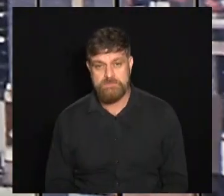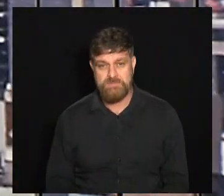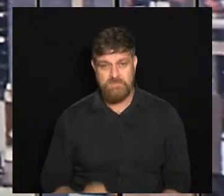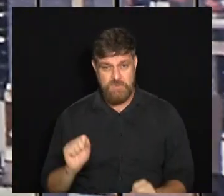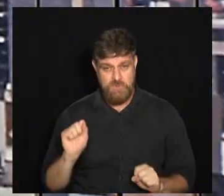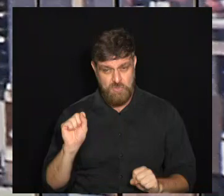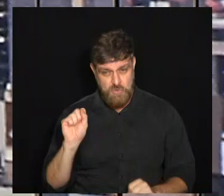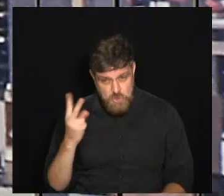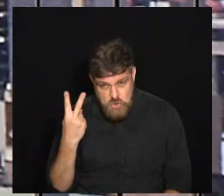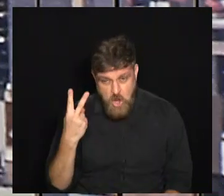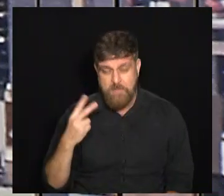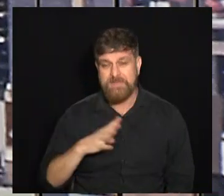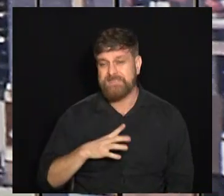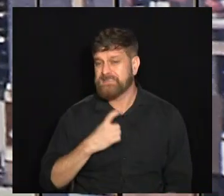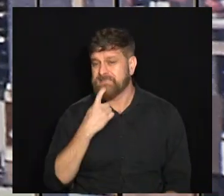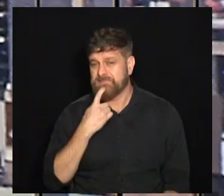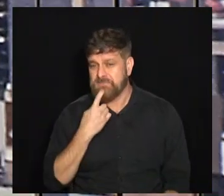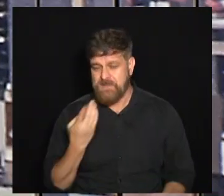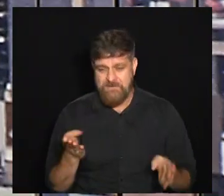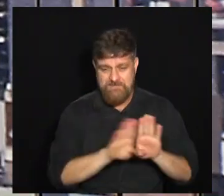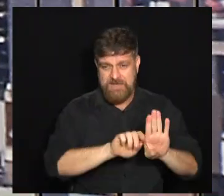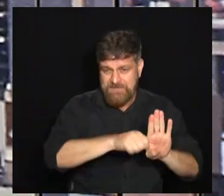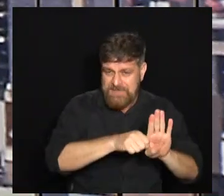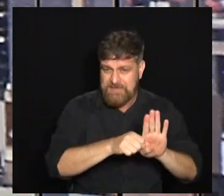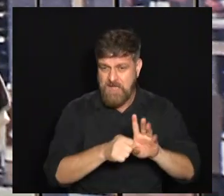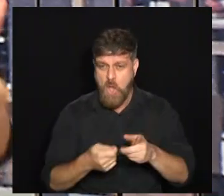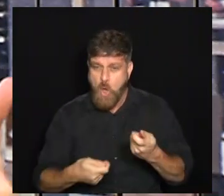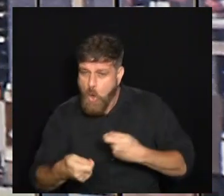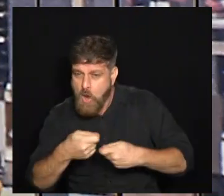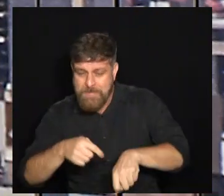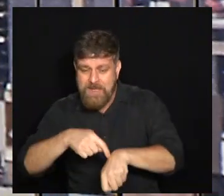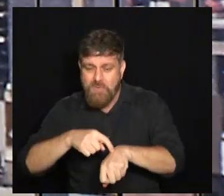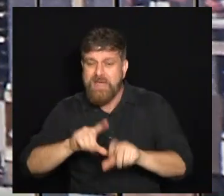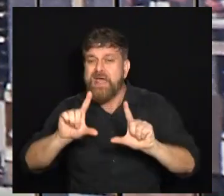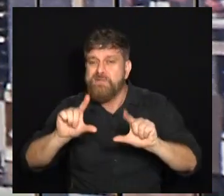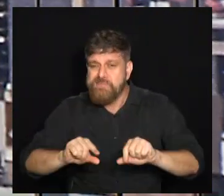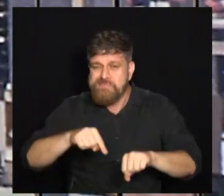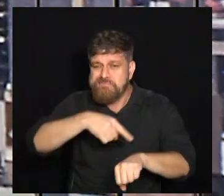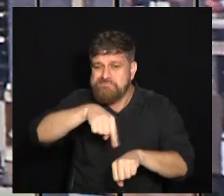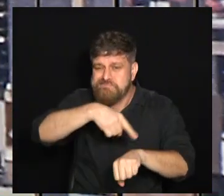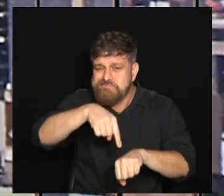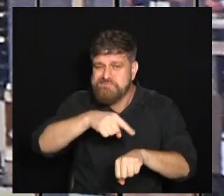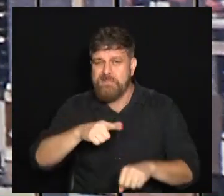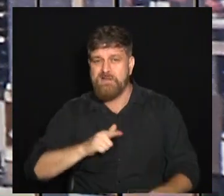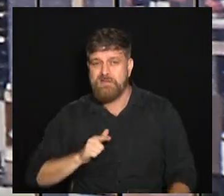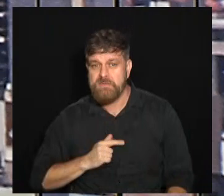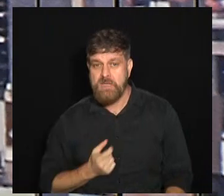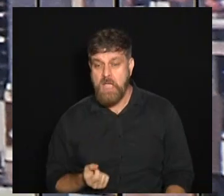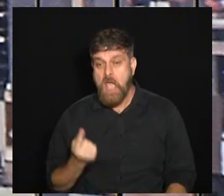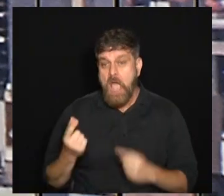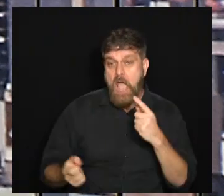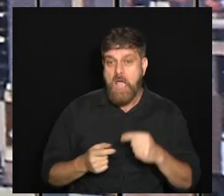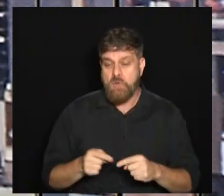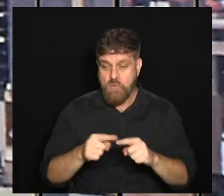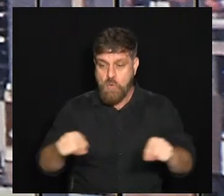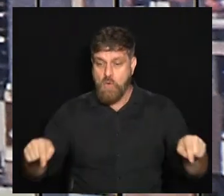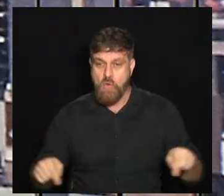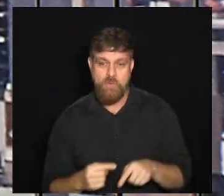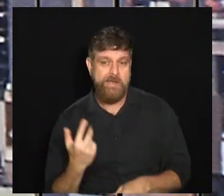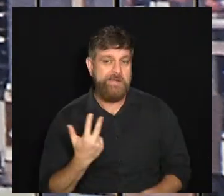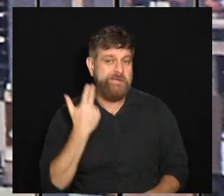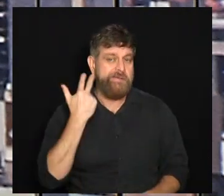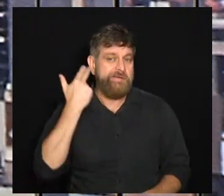na cidade já estão fechados. O comércio com horário reduzido. Mas alguns salões de belezas